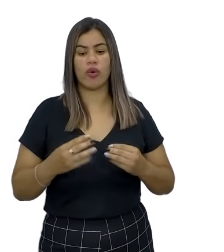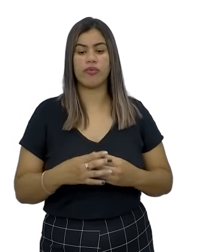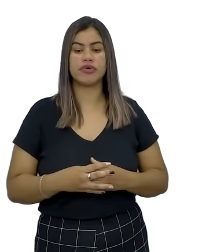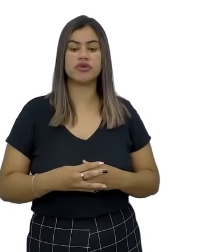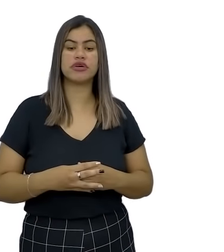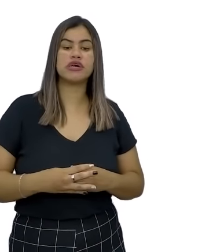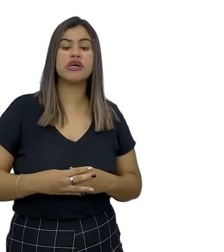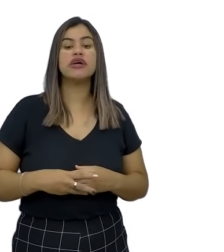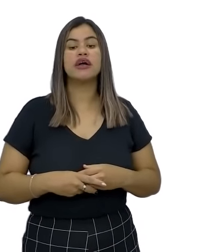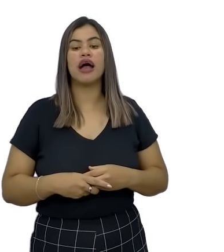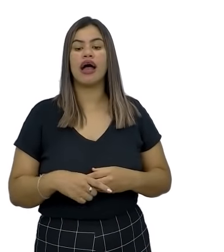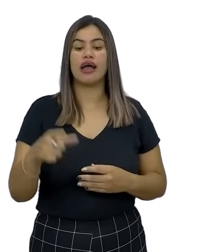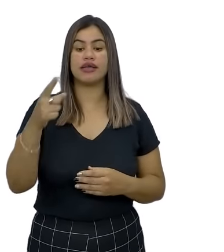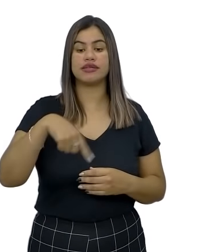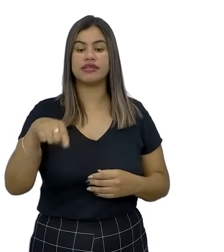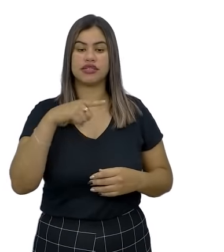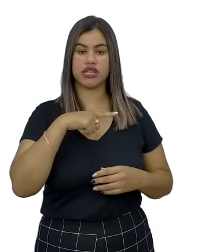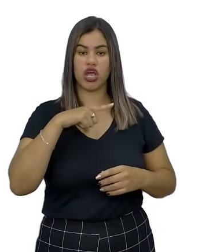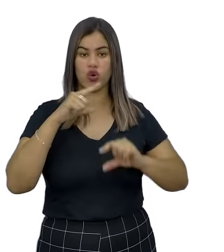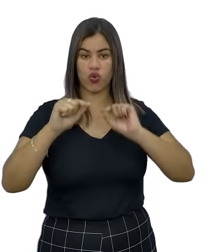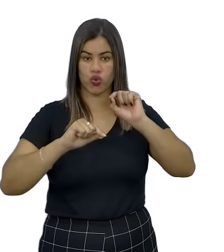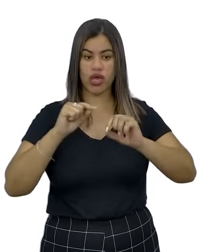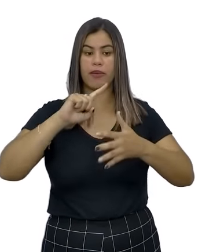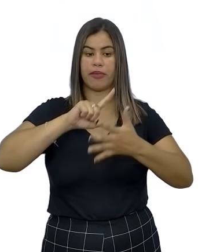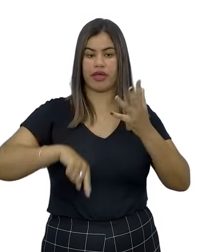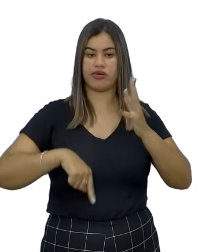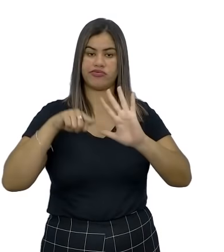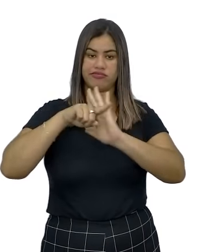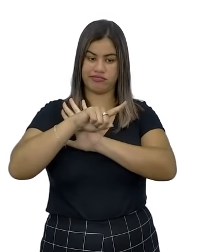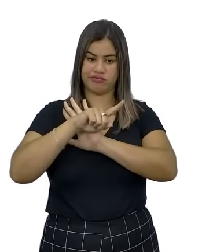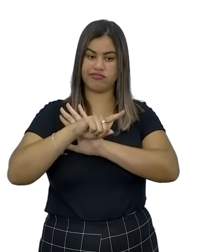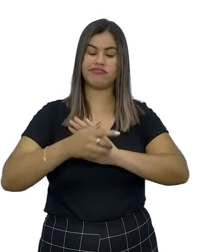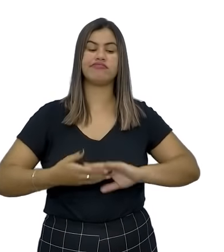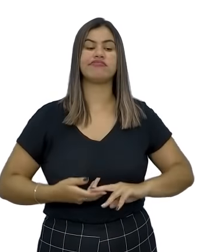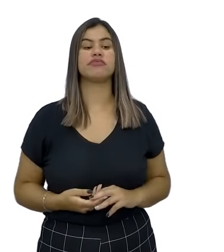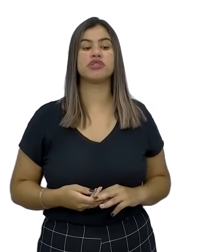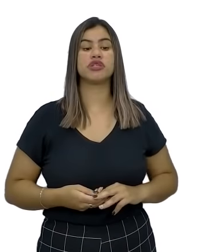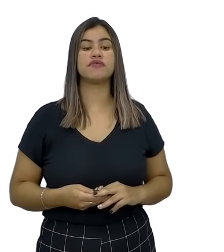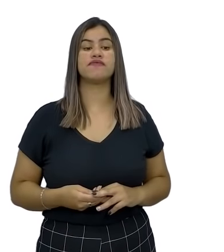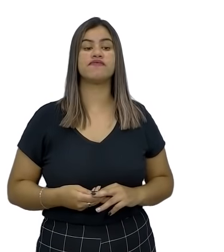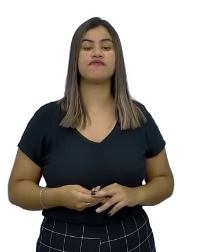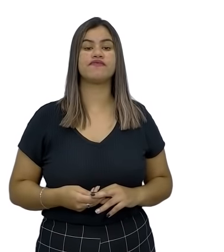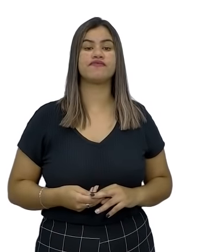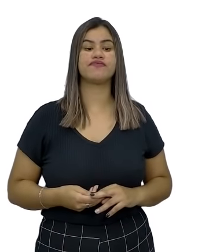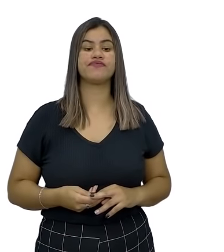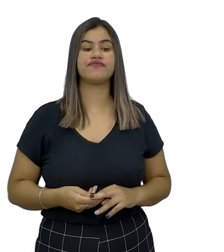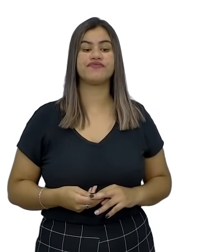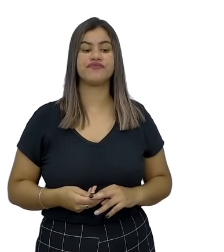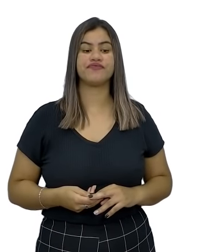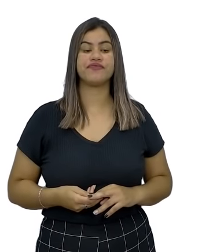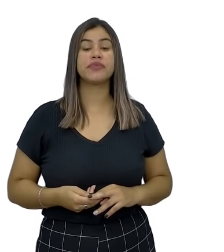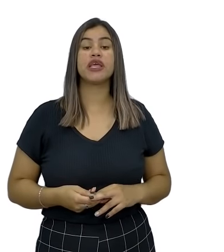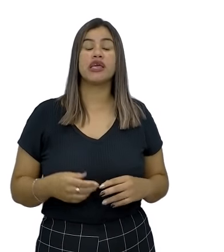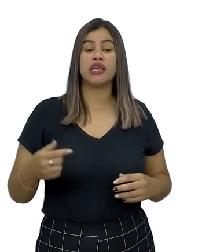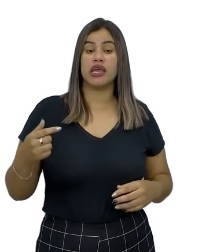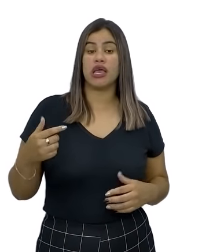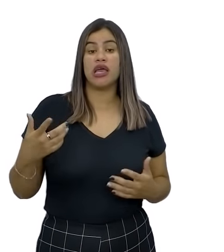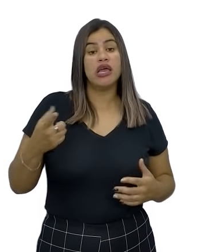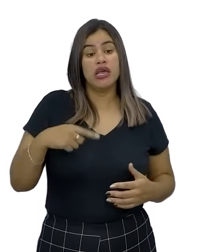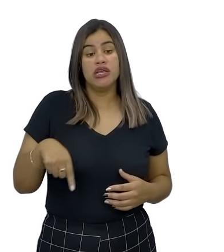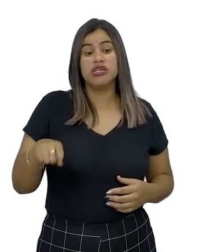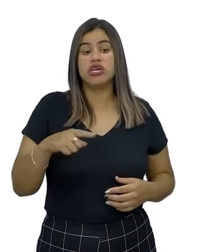aí a gente tem essas 3 questões. E aí a gente, para que eu possa trabalhar